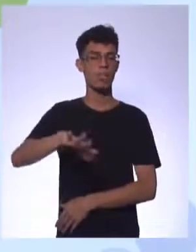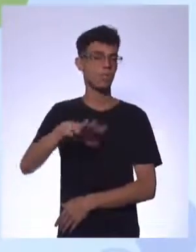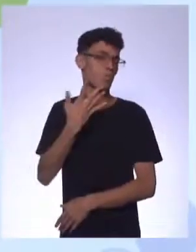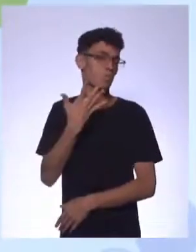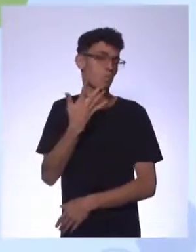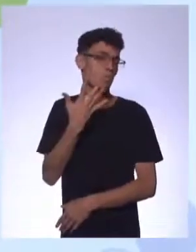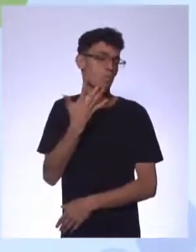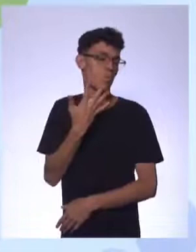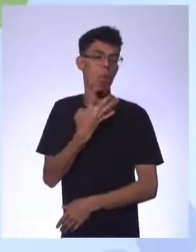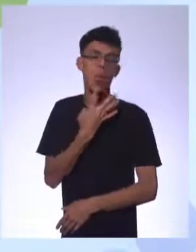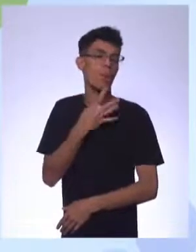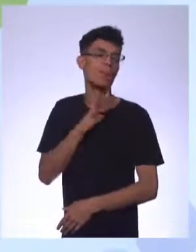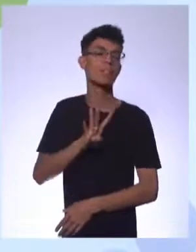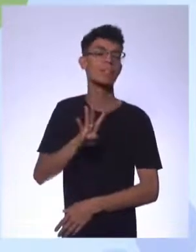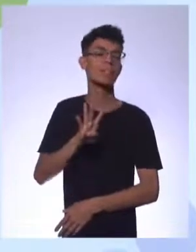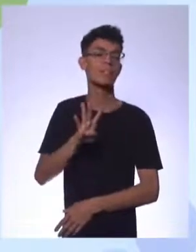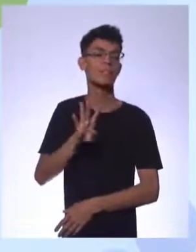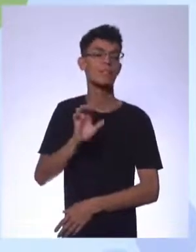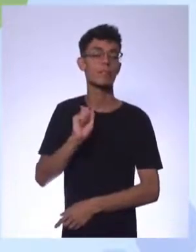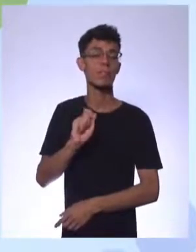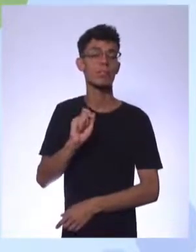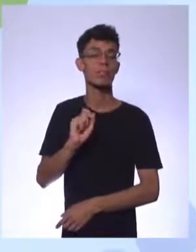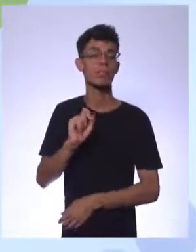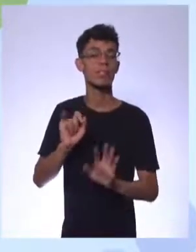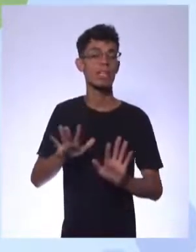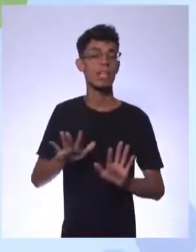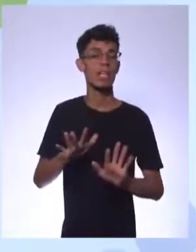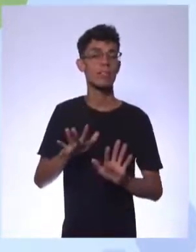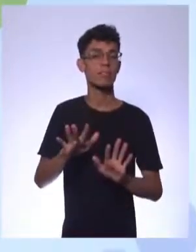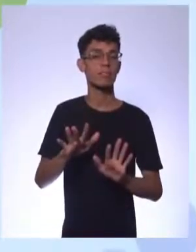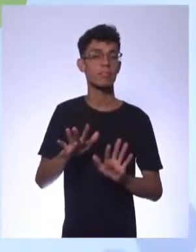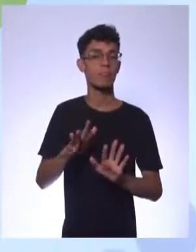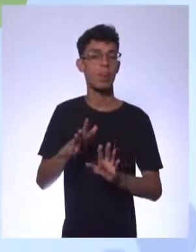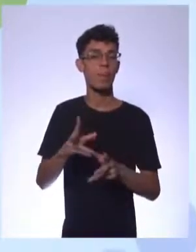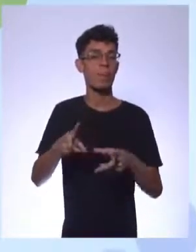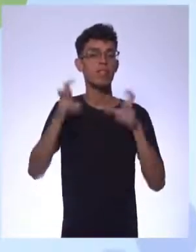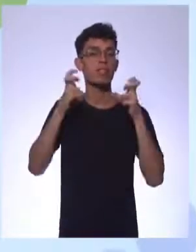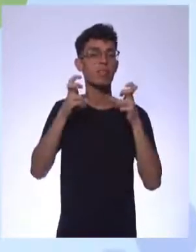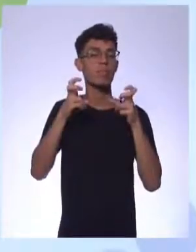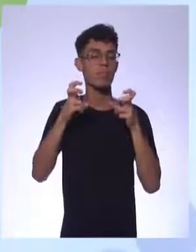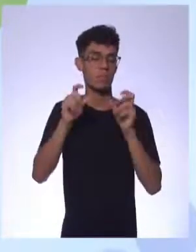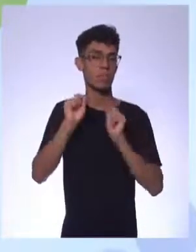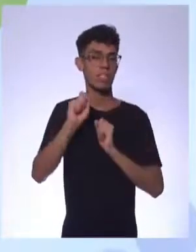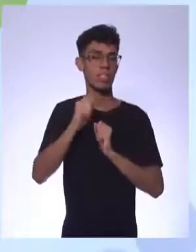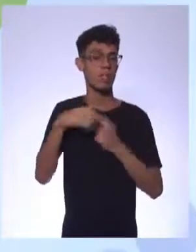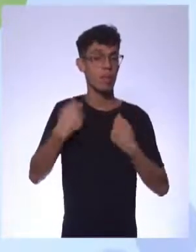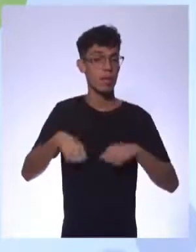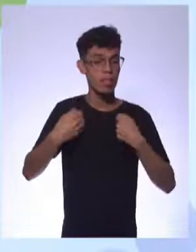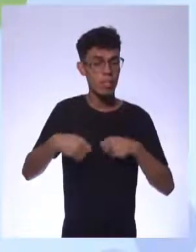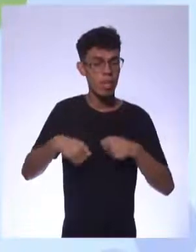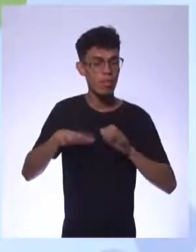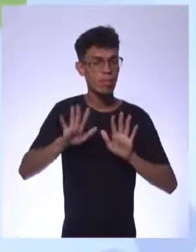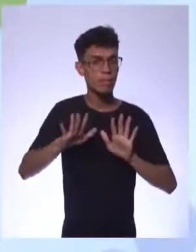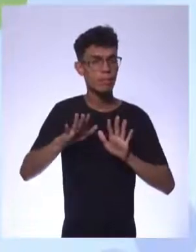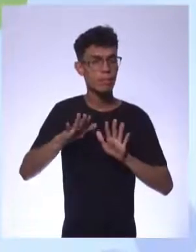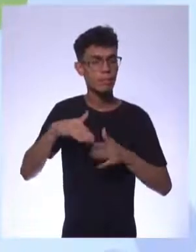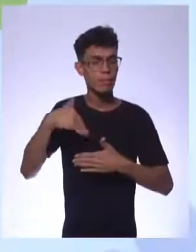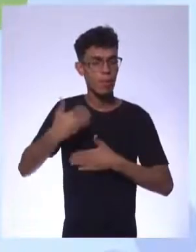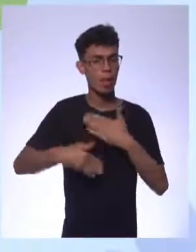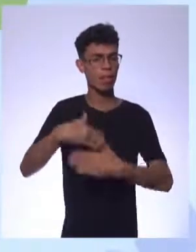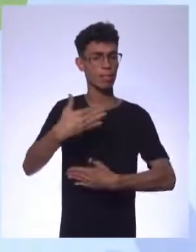monstros, dragões, começaram a deixar vazios, eles reconheceram a ignorância e começaram a desbravar os mares, descobriram outros continentes, né? Ou